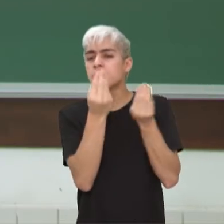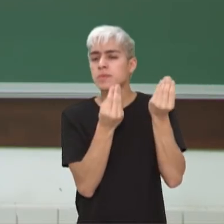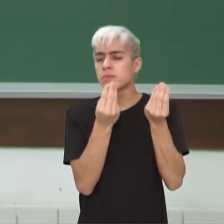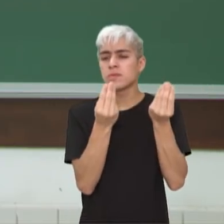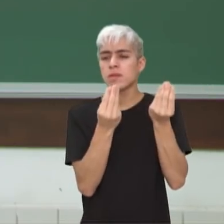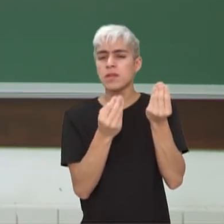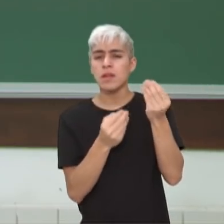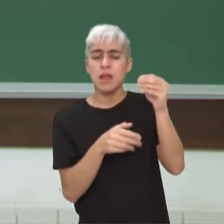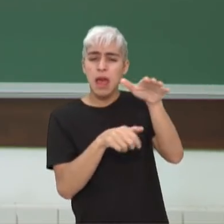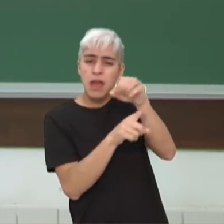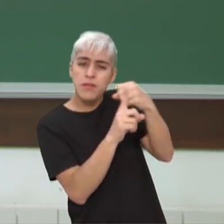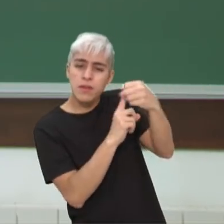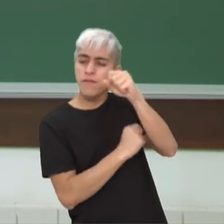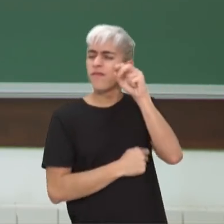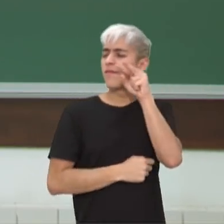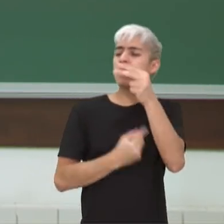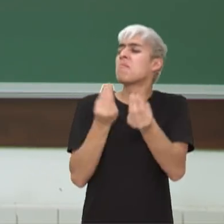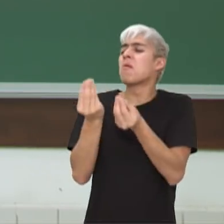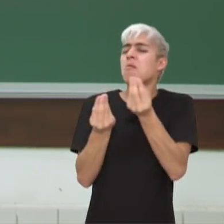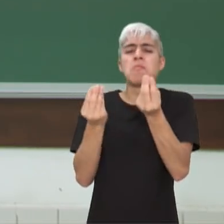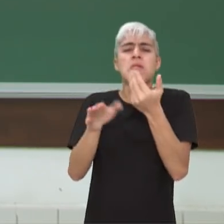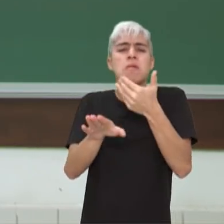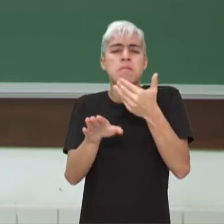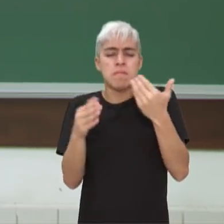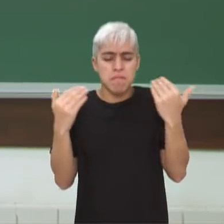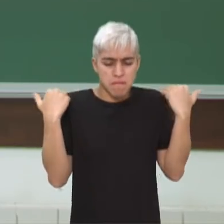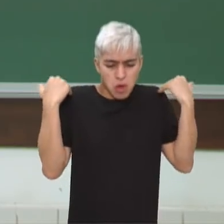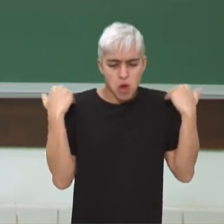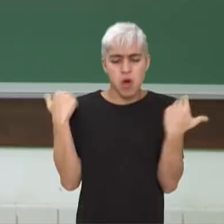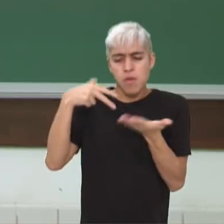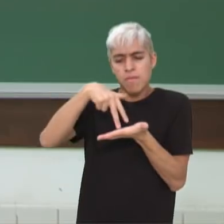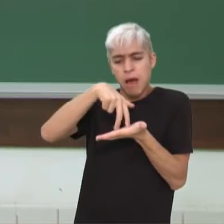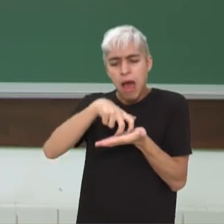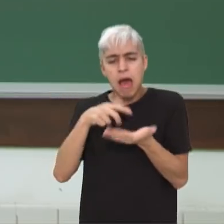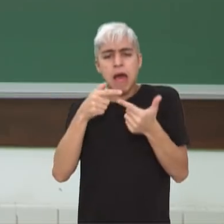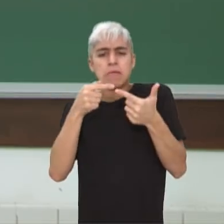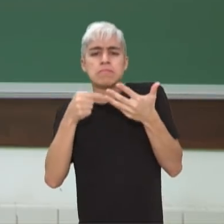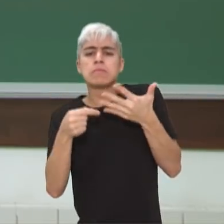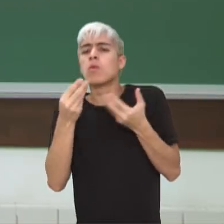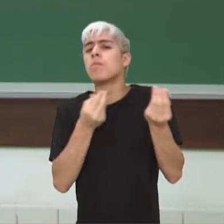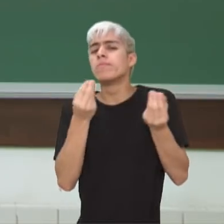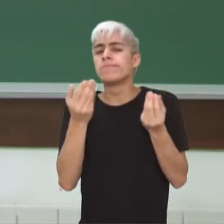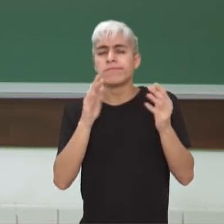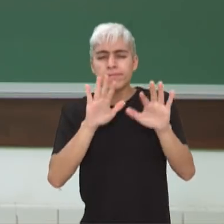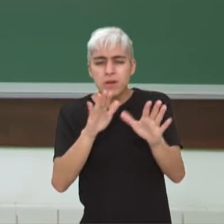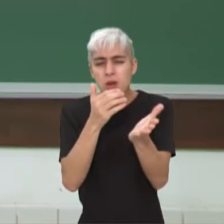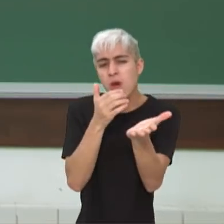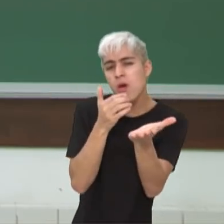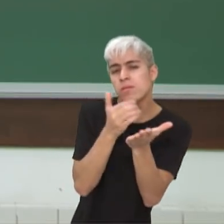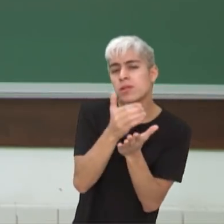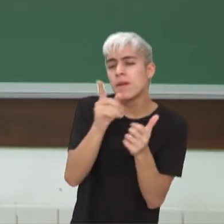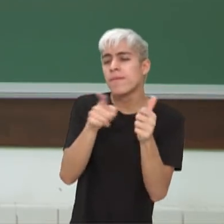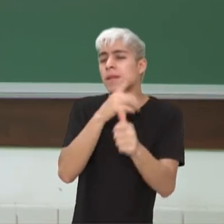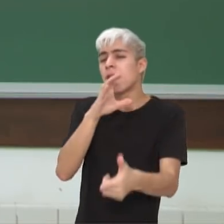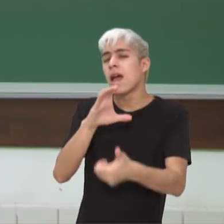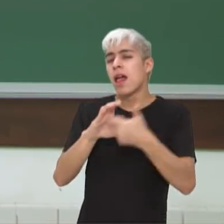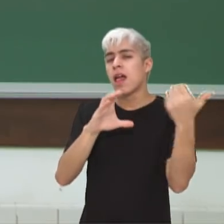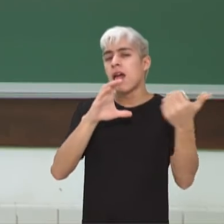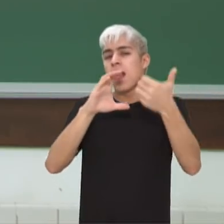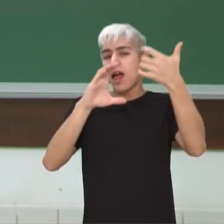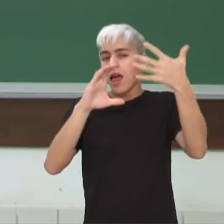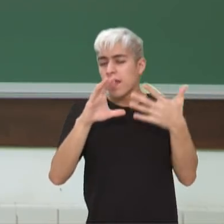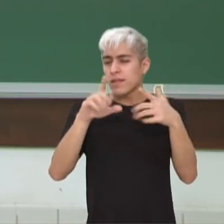que o exercício físico ele era tratado nesses períodos. Então ali nós tínhamos ali, começamos a surgir as primeiras caracterizações